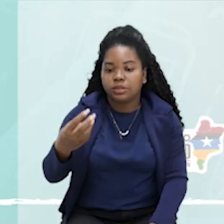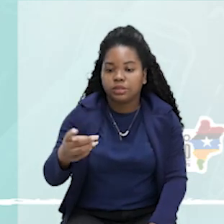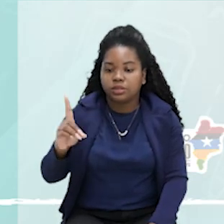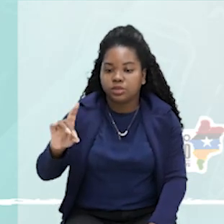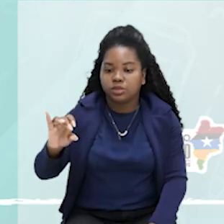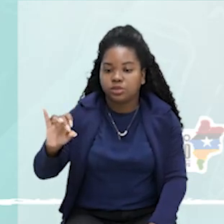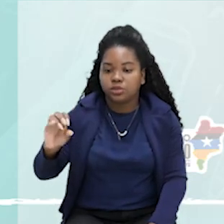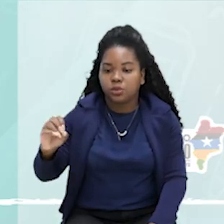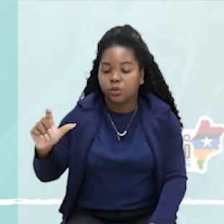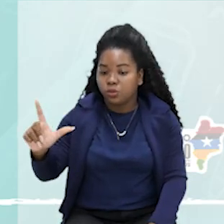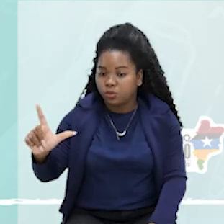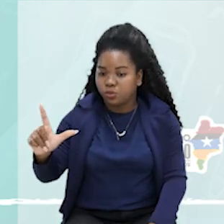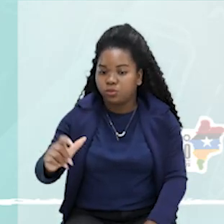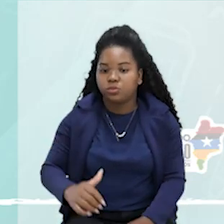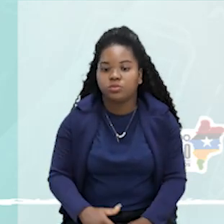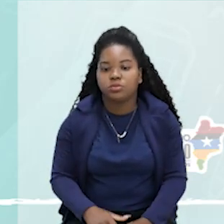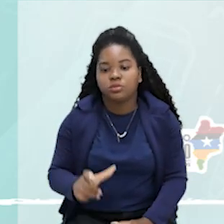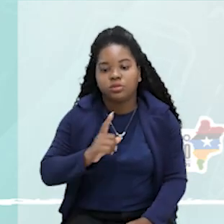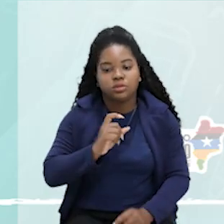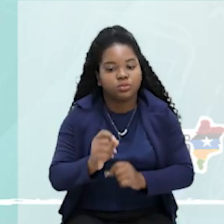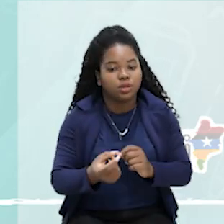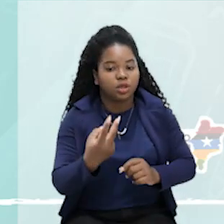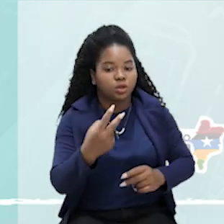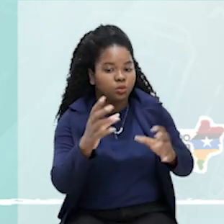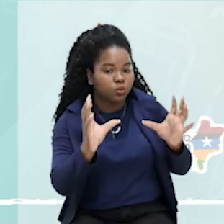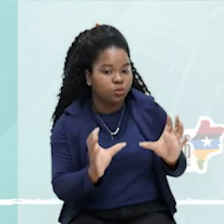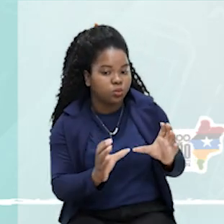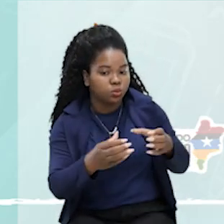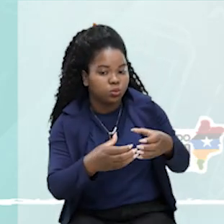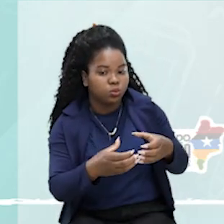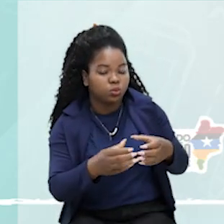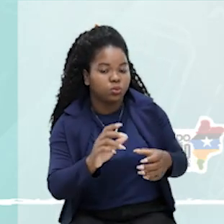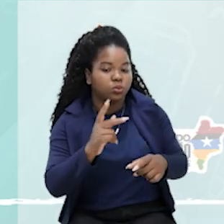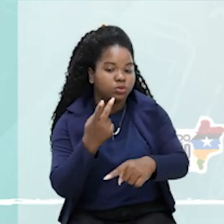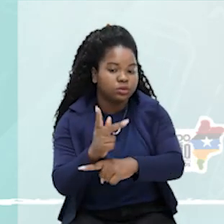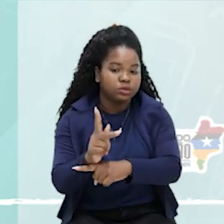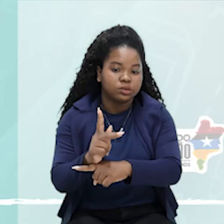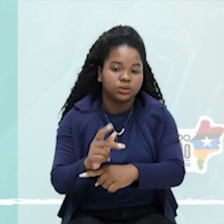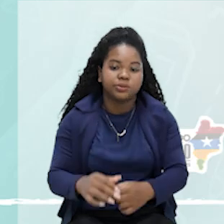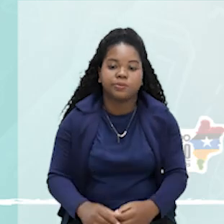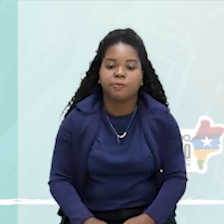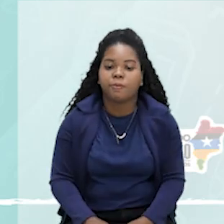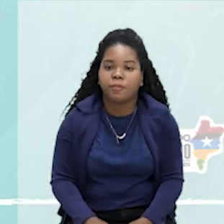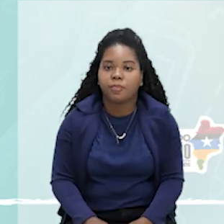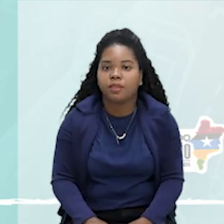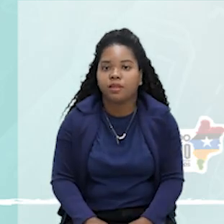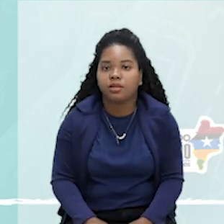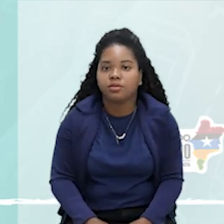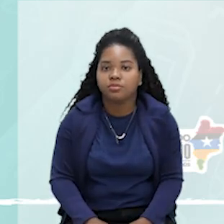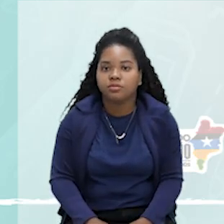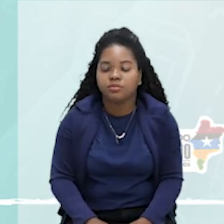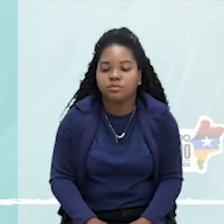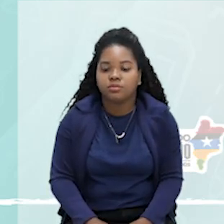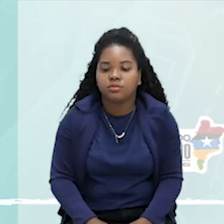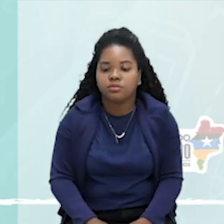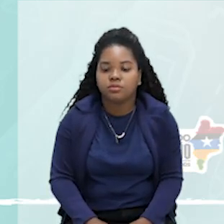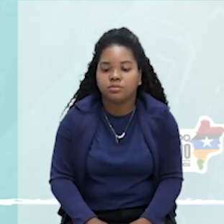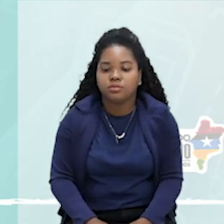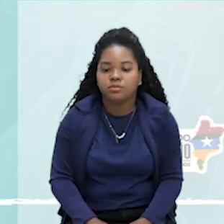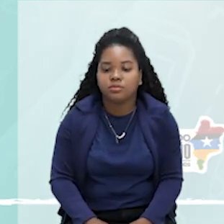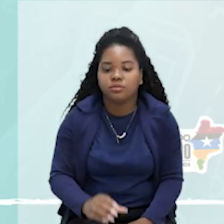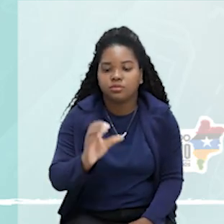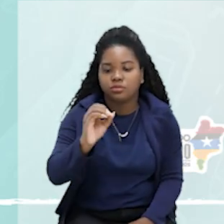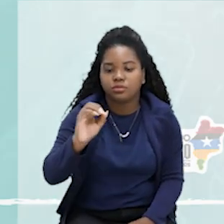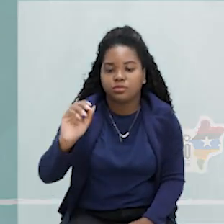diol quer dizer que nós vamos ter dois grupos hidroxilas certo ó presença de dois grupos oh